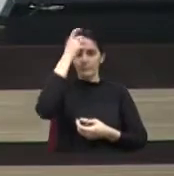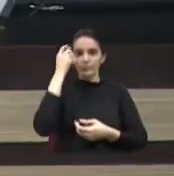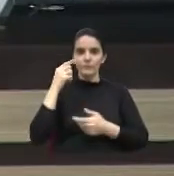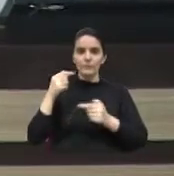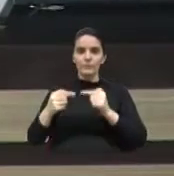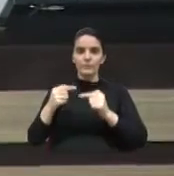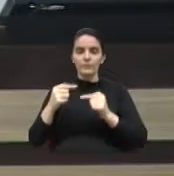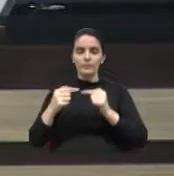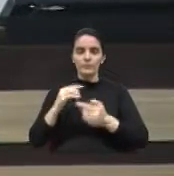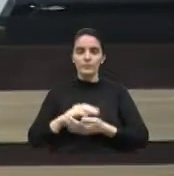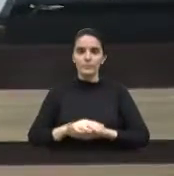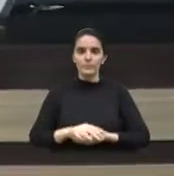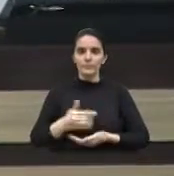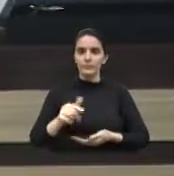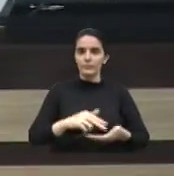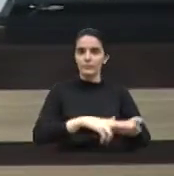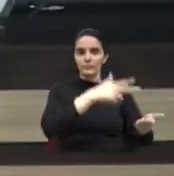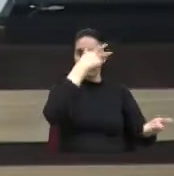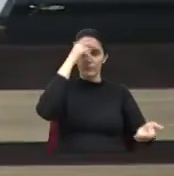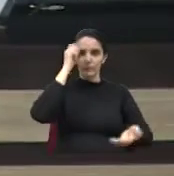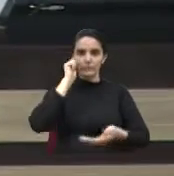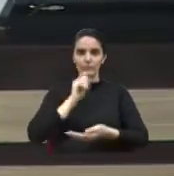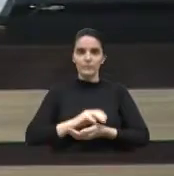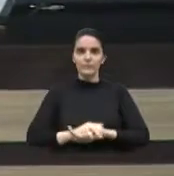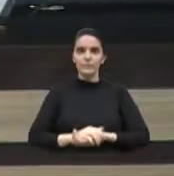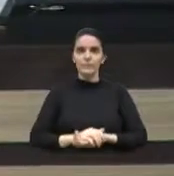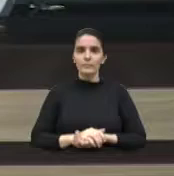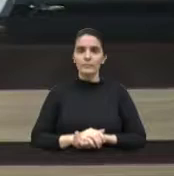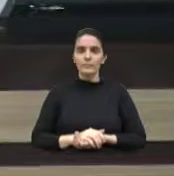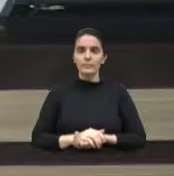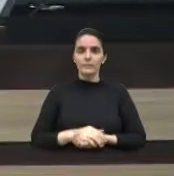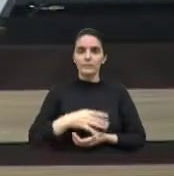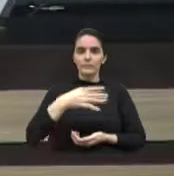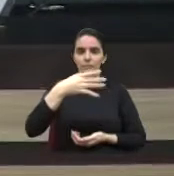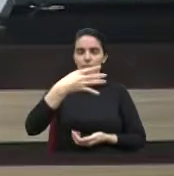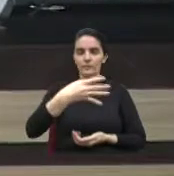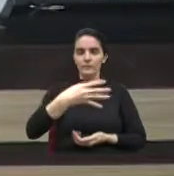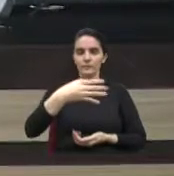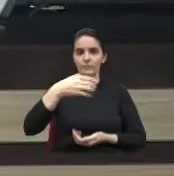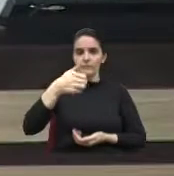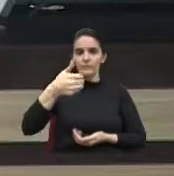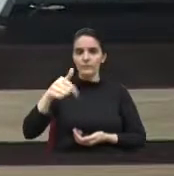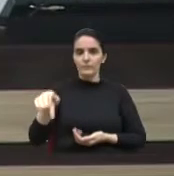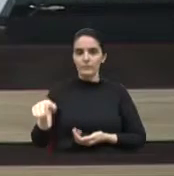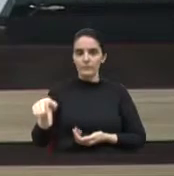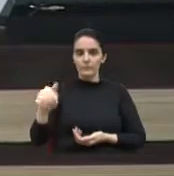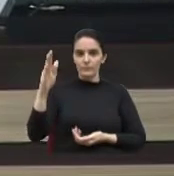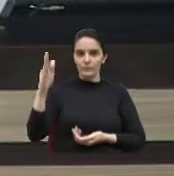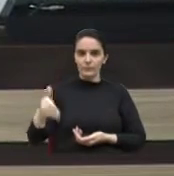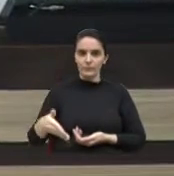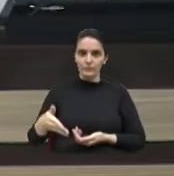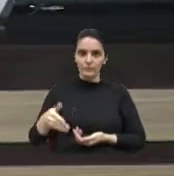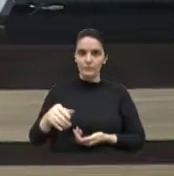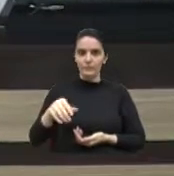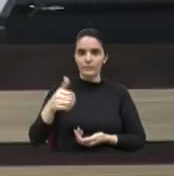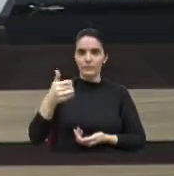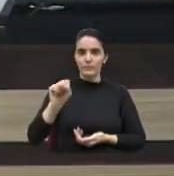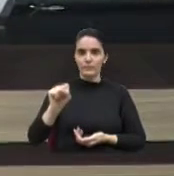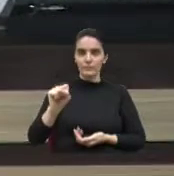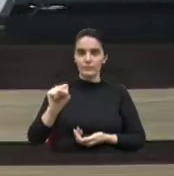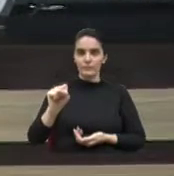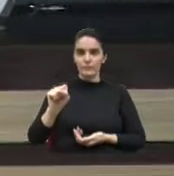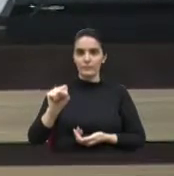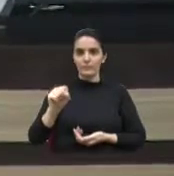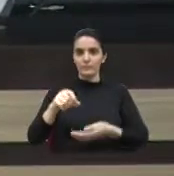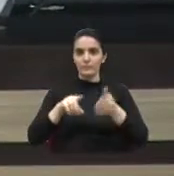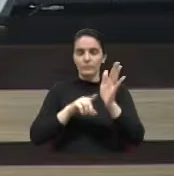discussão. Não havendo executivo. Requerimento número 417, ano 2018.